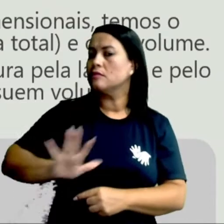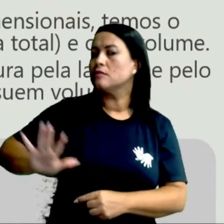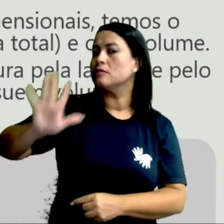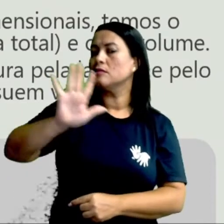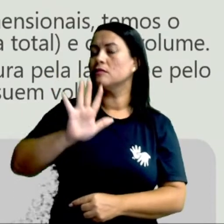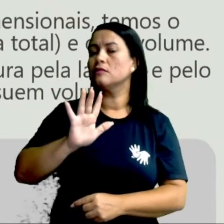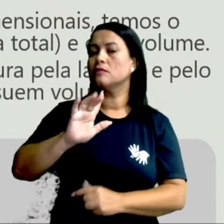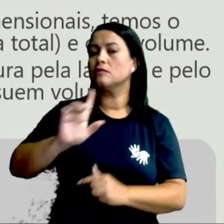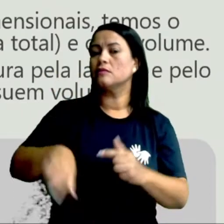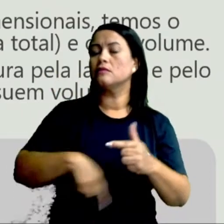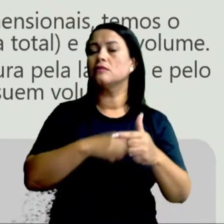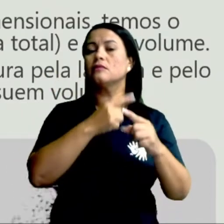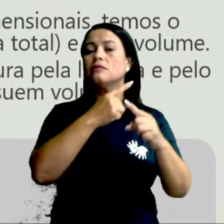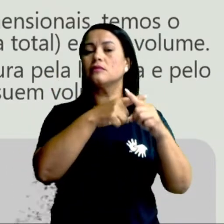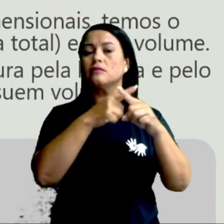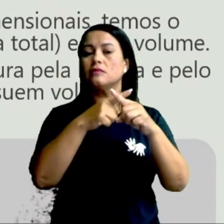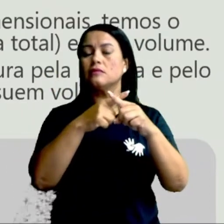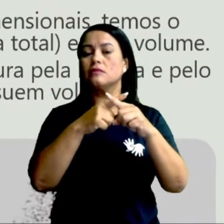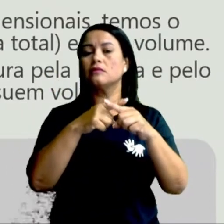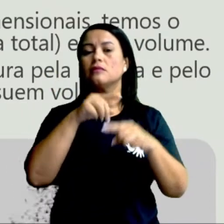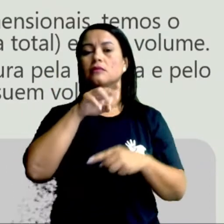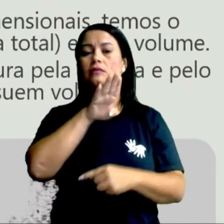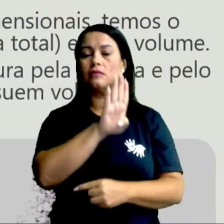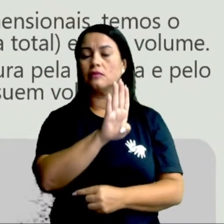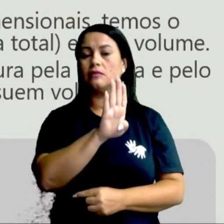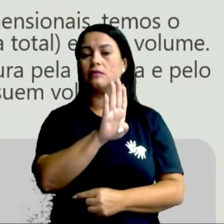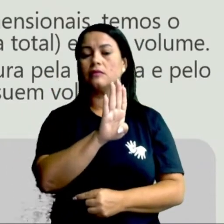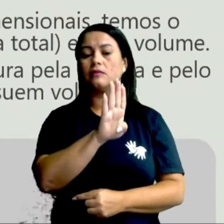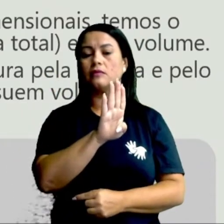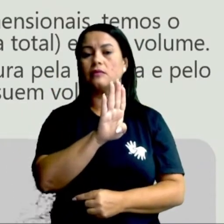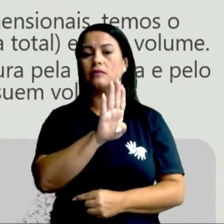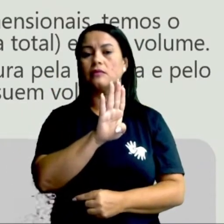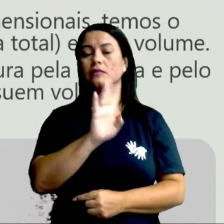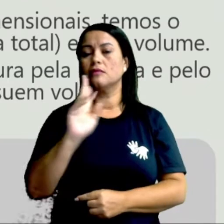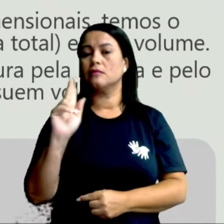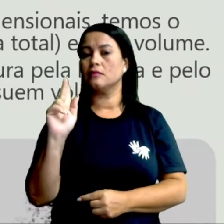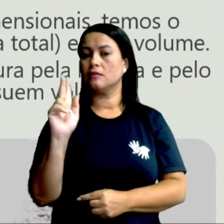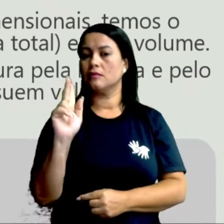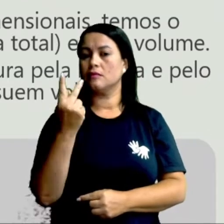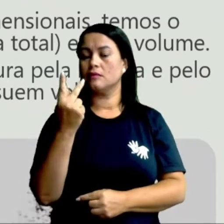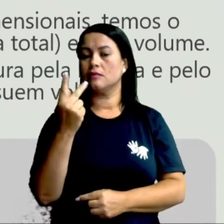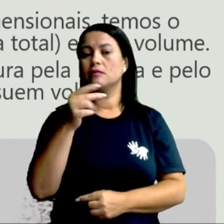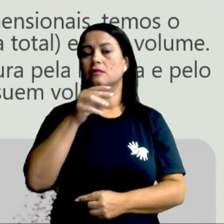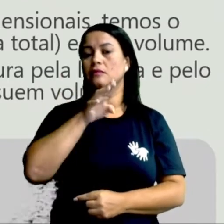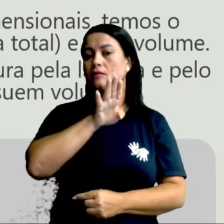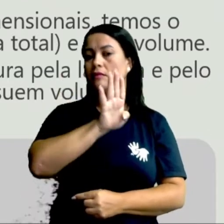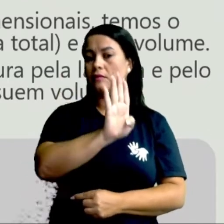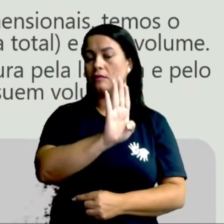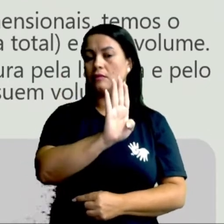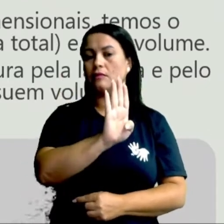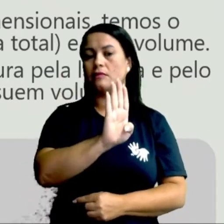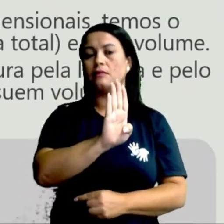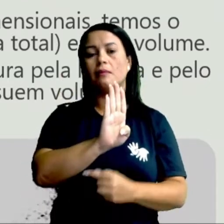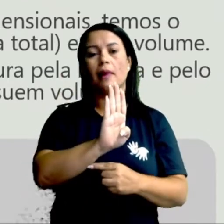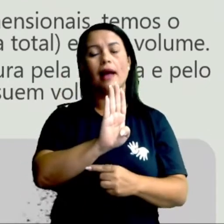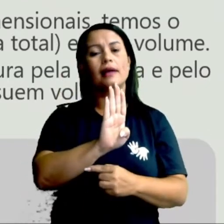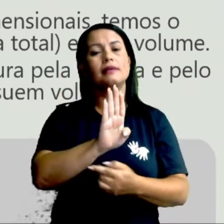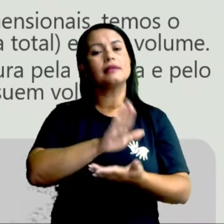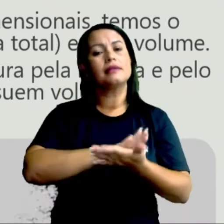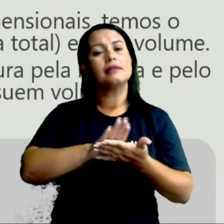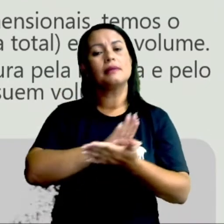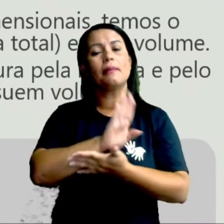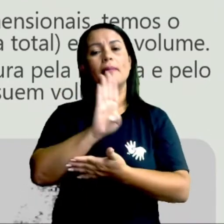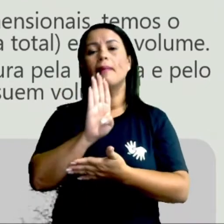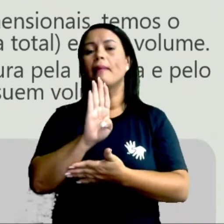basta multiplicar a base B pela altura H, tá? Então a base nós chamamos de B e